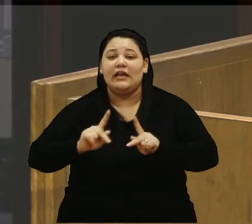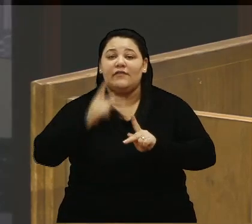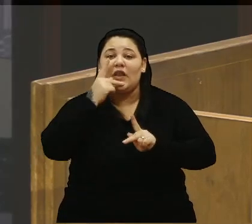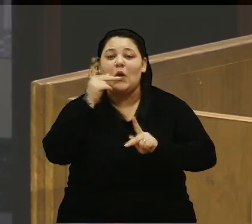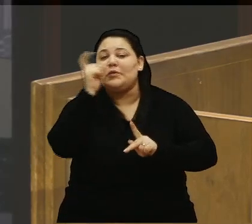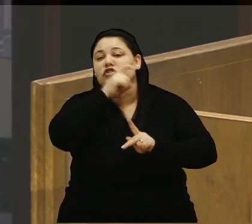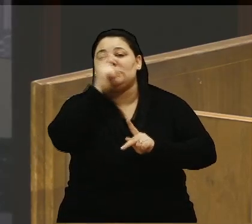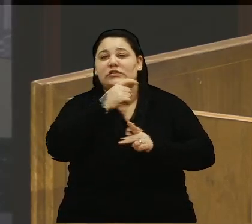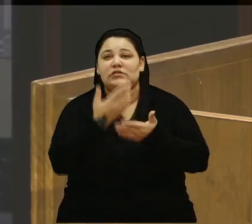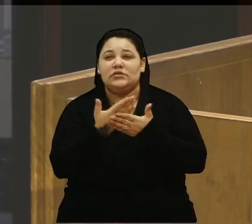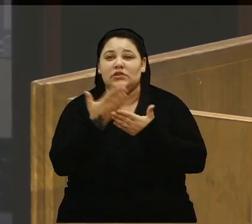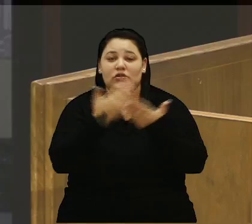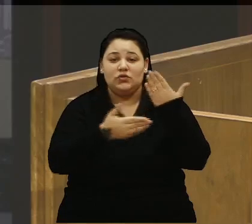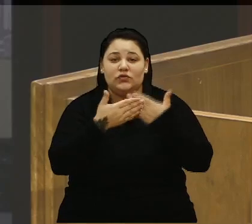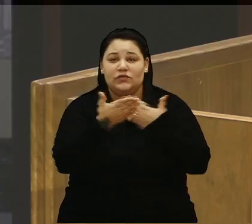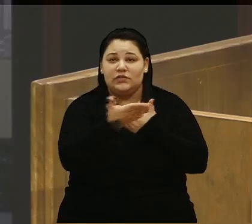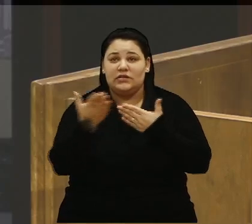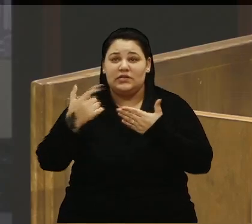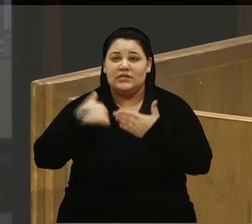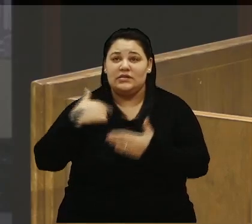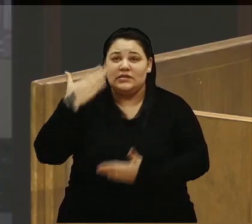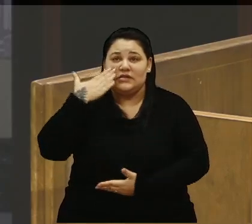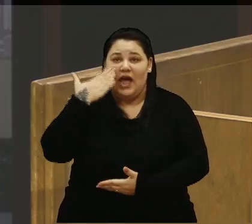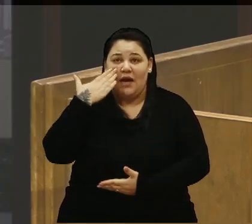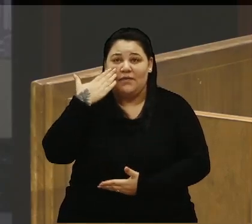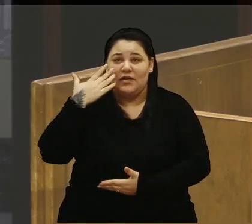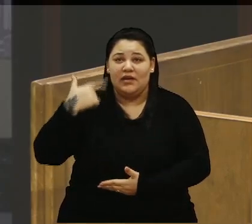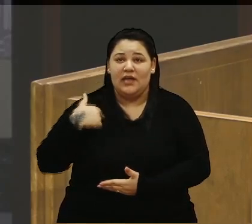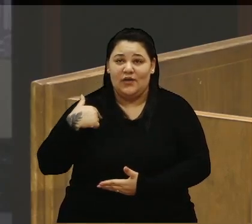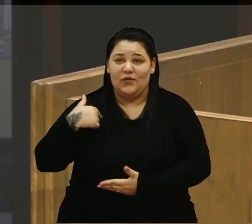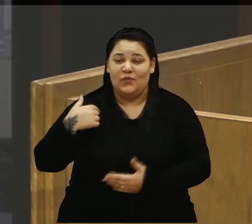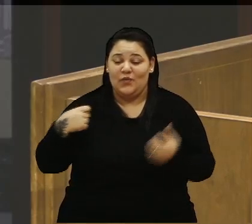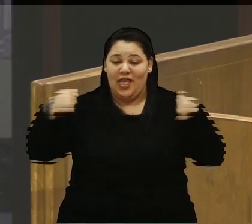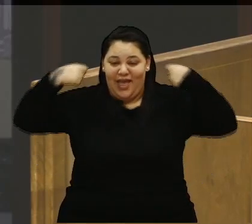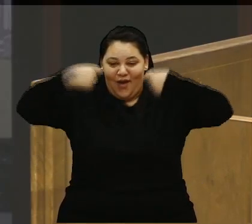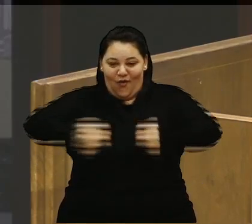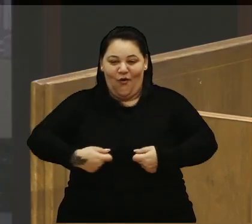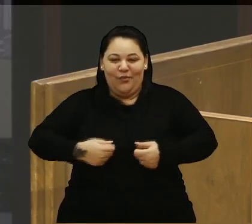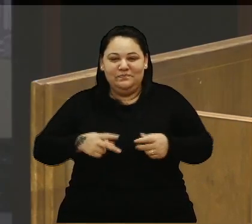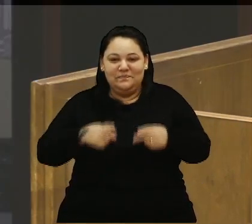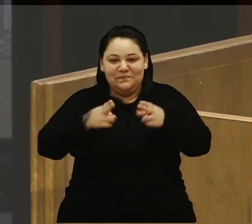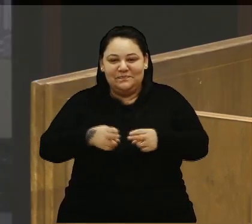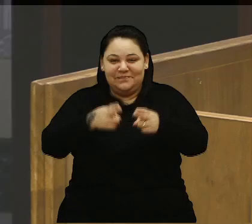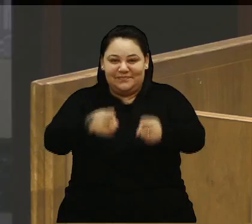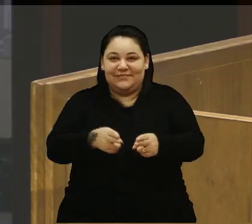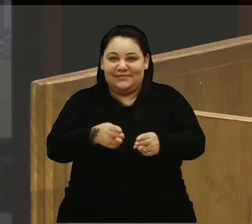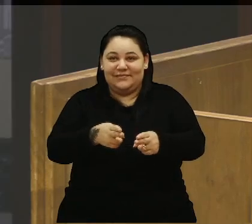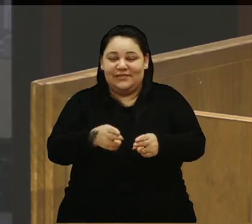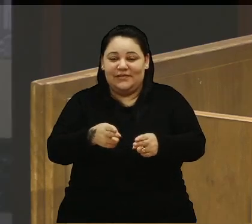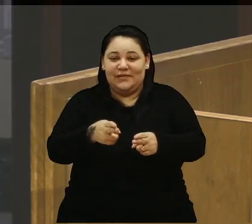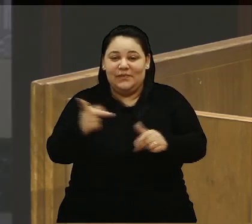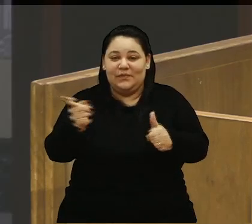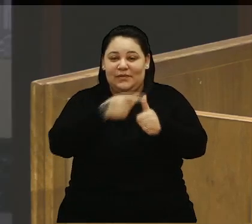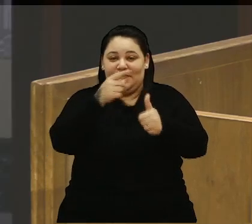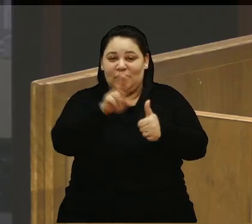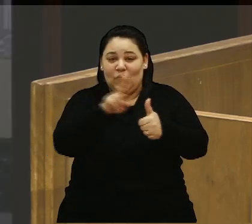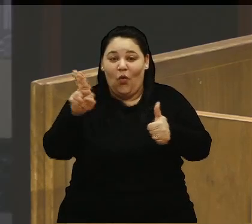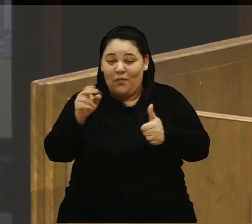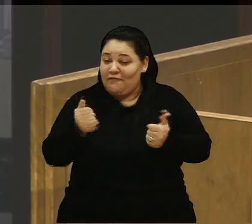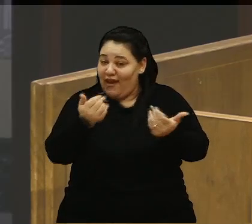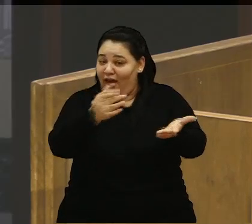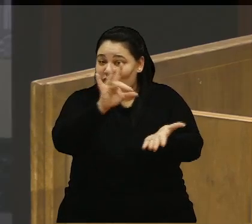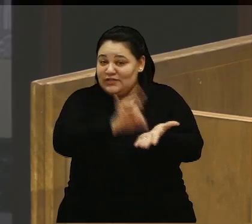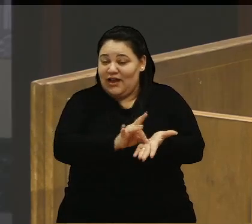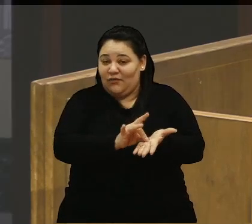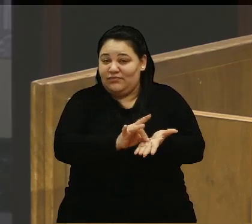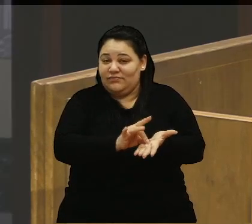que essa narrativa foi eu que puxei um dia antes, me vesti de trem. Quem mais na cidade vai ser? Então, nomeiem. Primeira coisa de covarde. Segunda